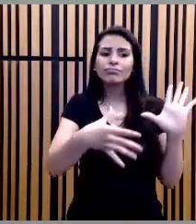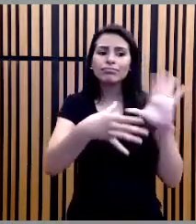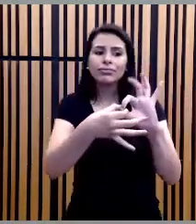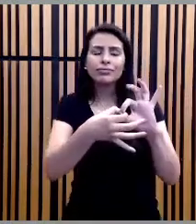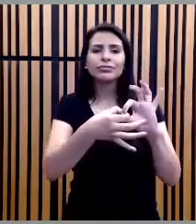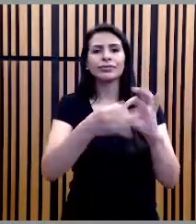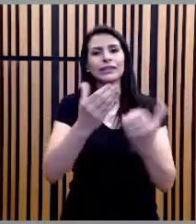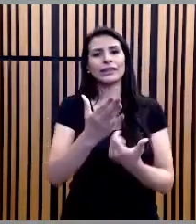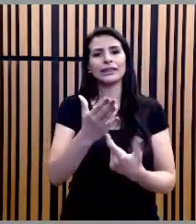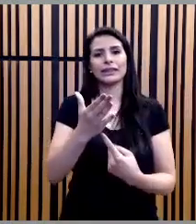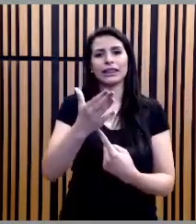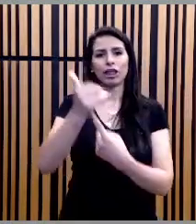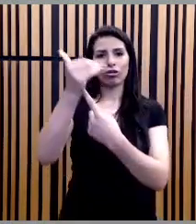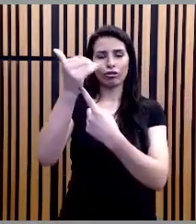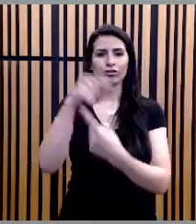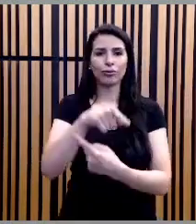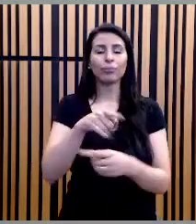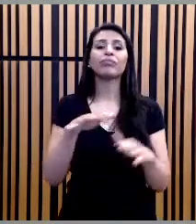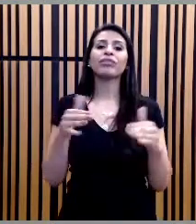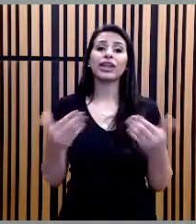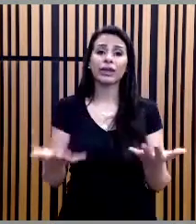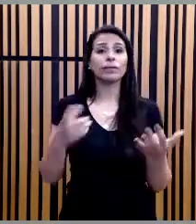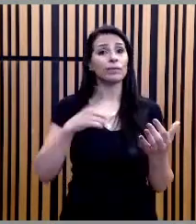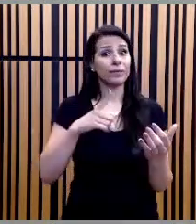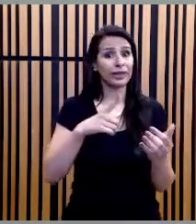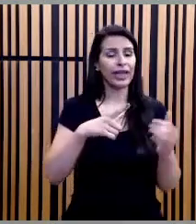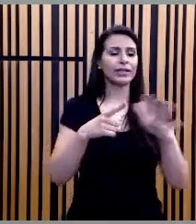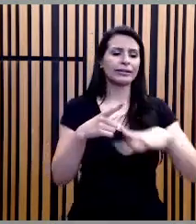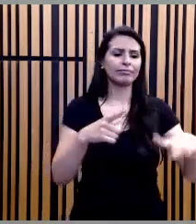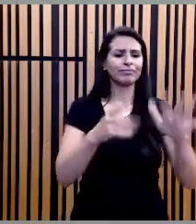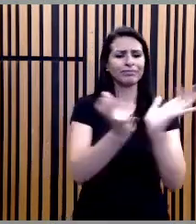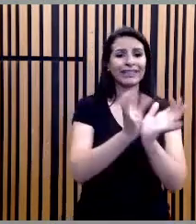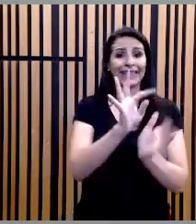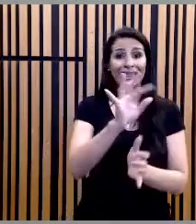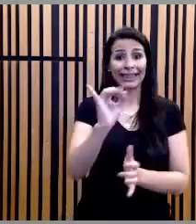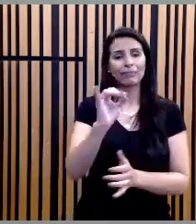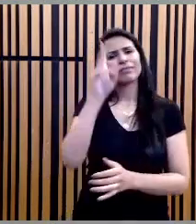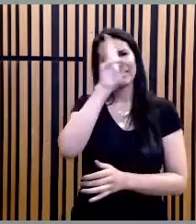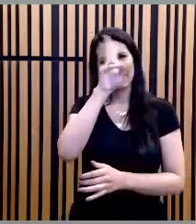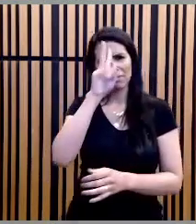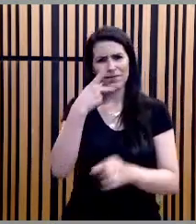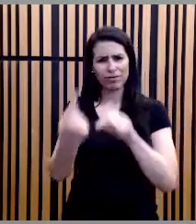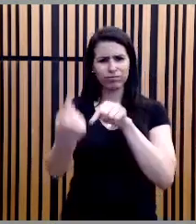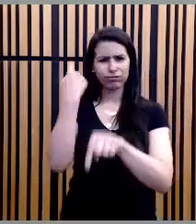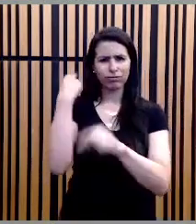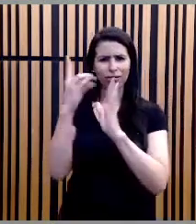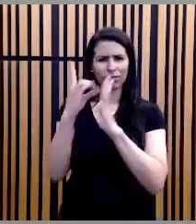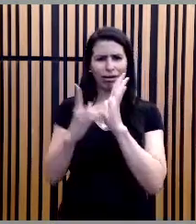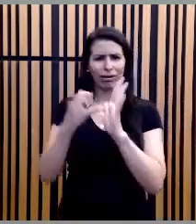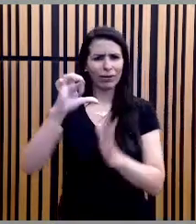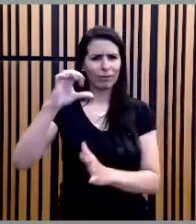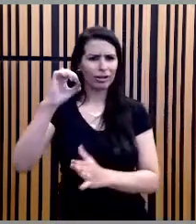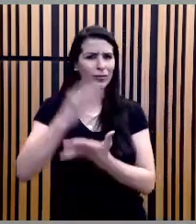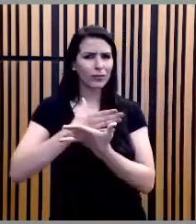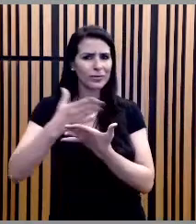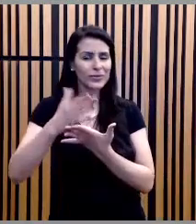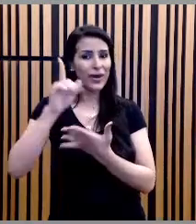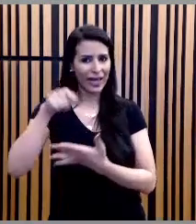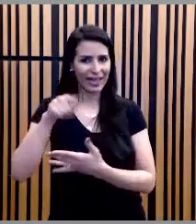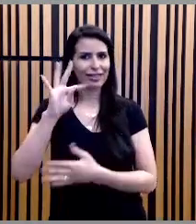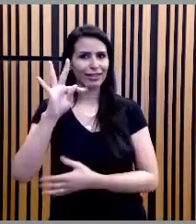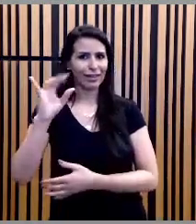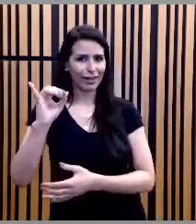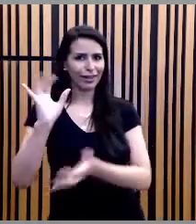vocês. A gente tem TI, que é a nossa pioneira, lembra que eu falei lá na década de 90, que a gente começou a pensar